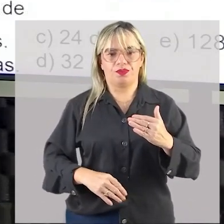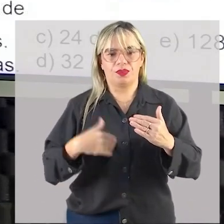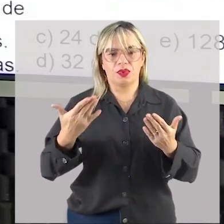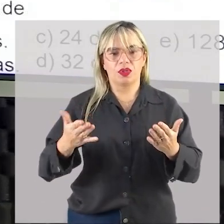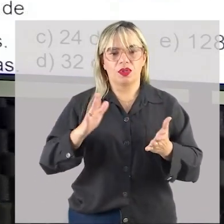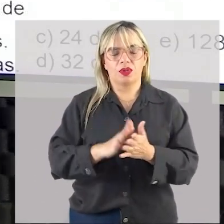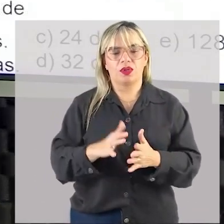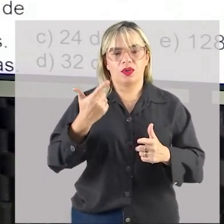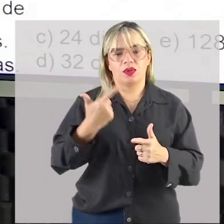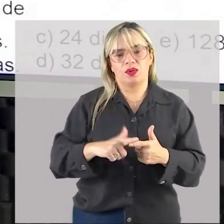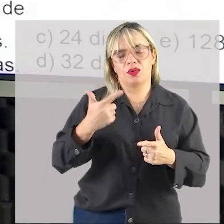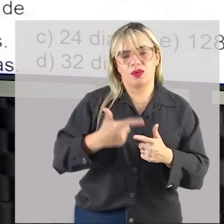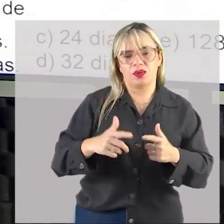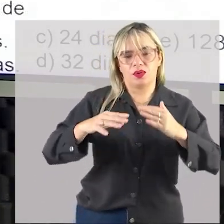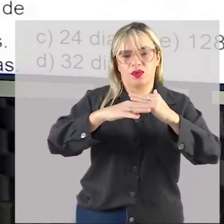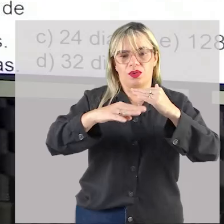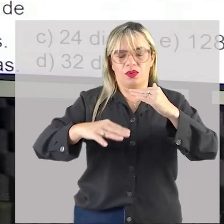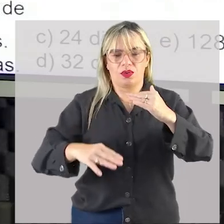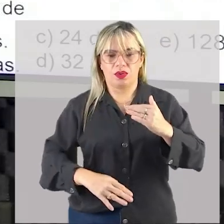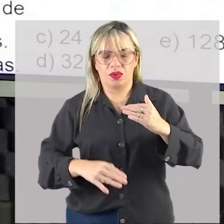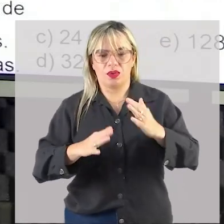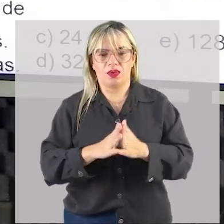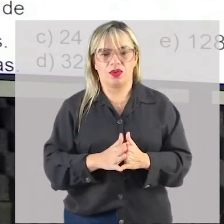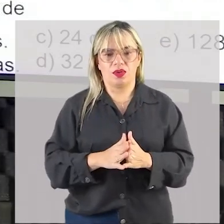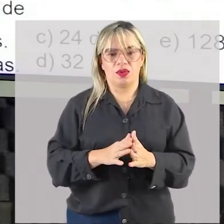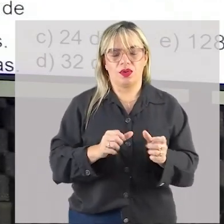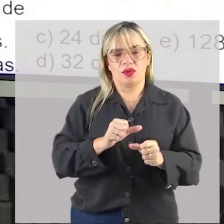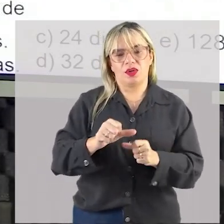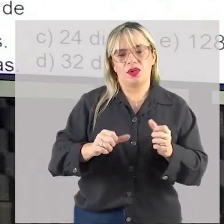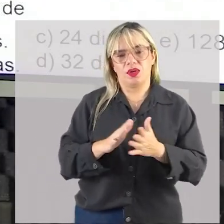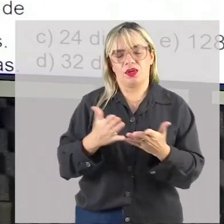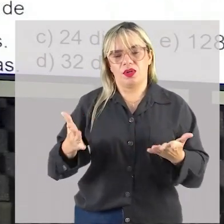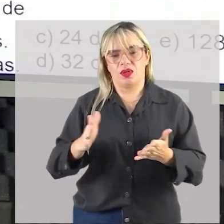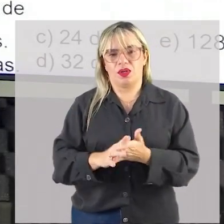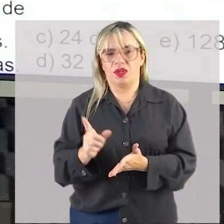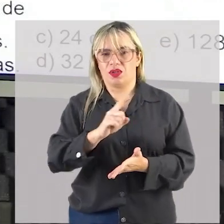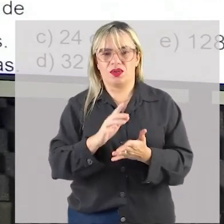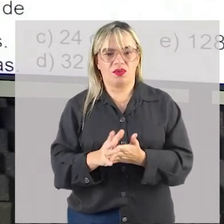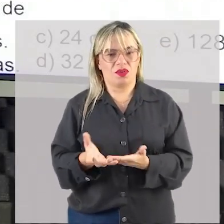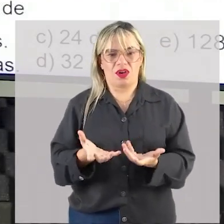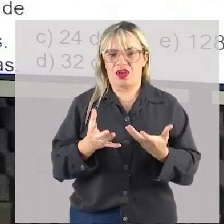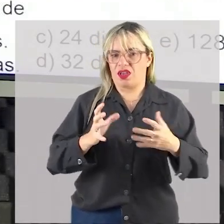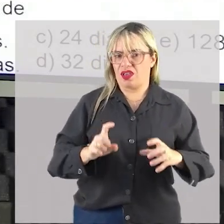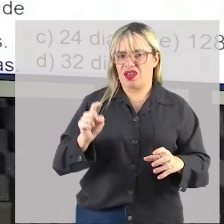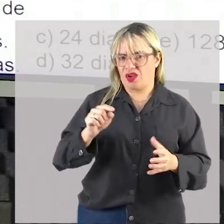E qual o problema do núcleo ficar instável? É porque ele não vai querer ficar desse jeito.